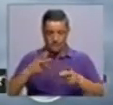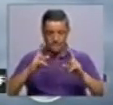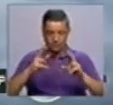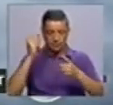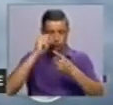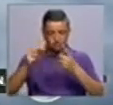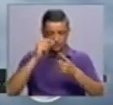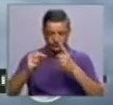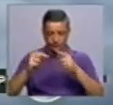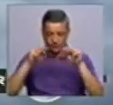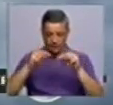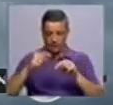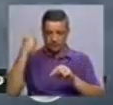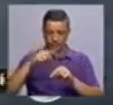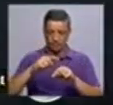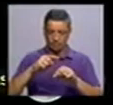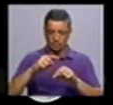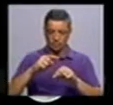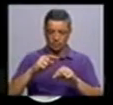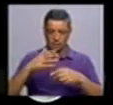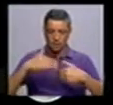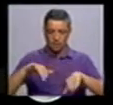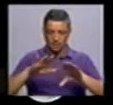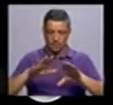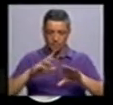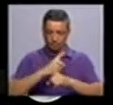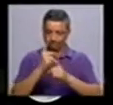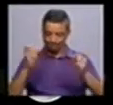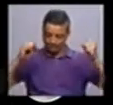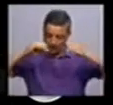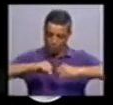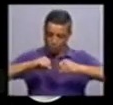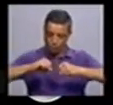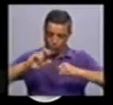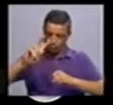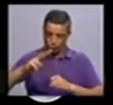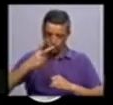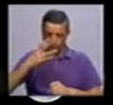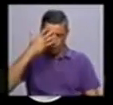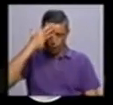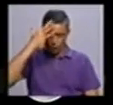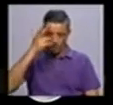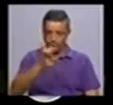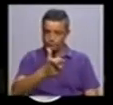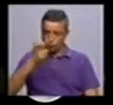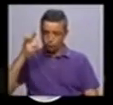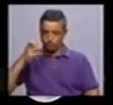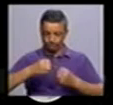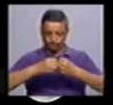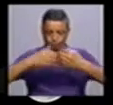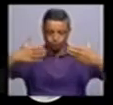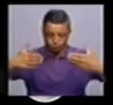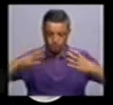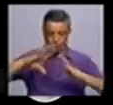E a grande notícia é que, Cristiana, eles não estão de acordo em relação a este número da velocidade de expansão da constante de